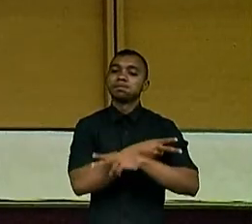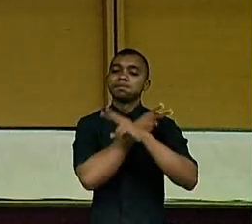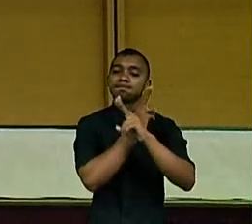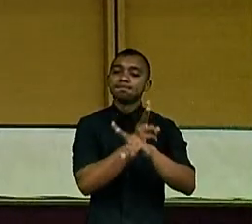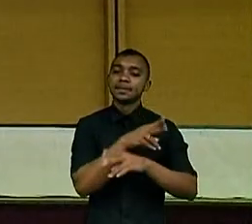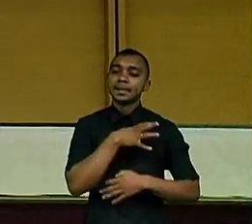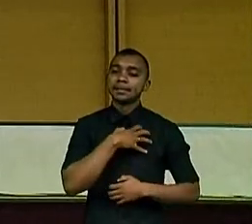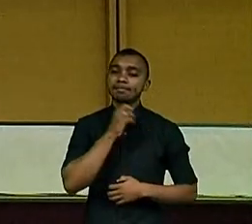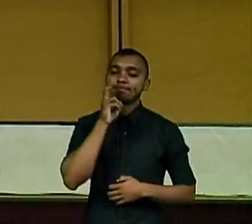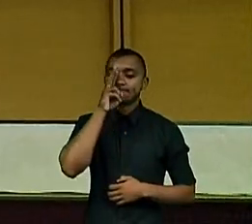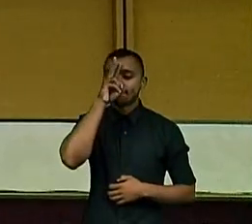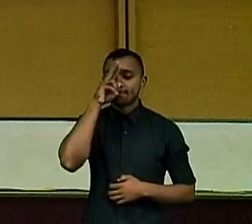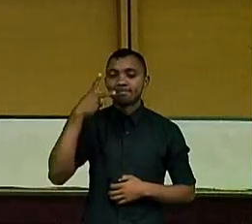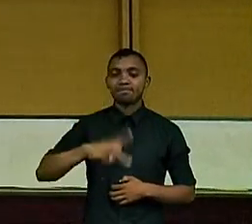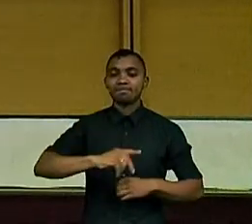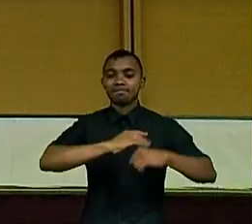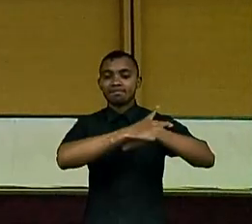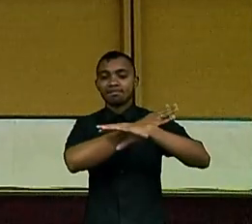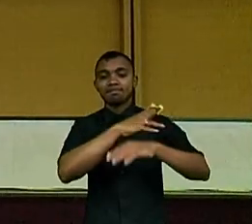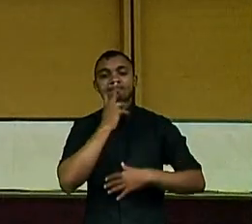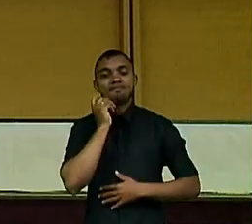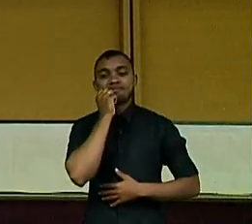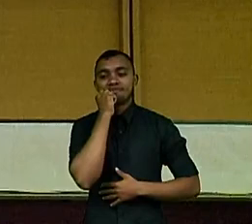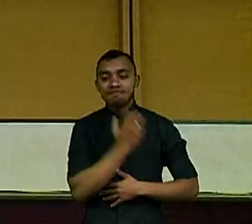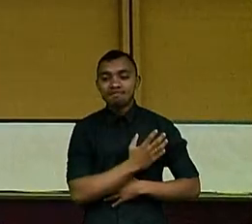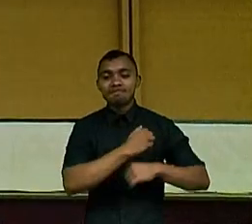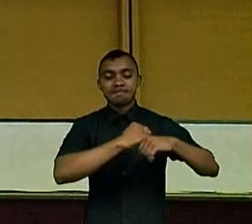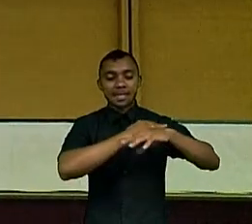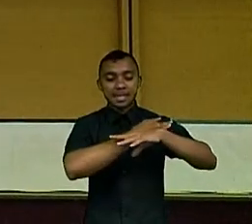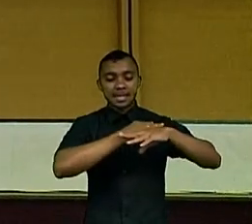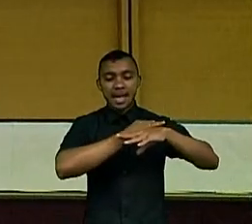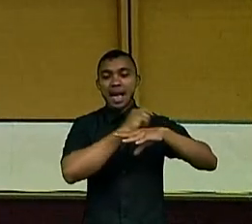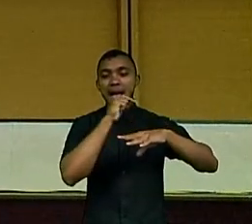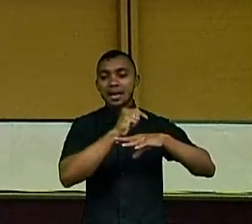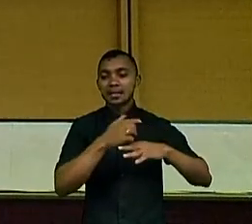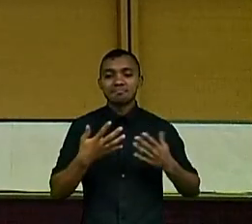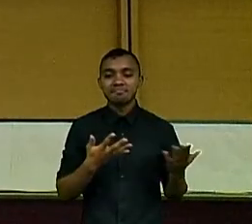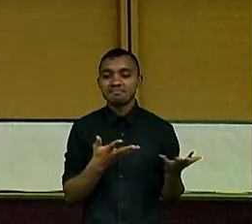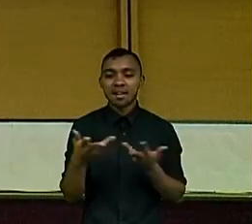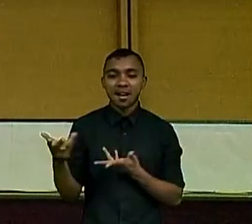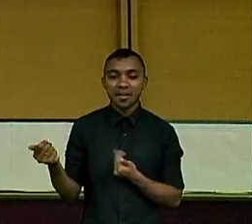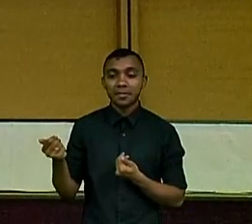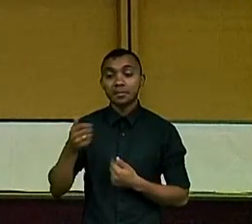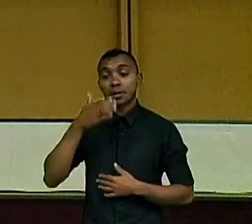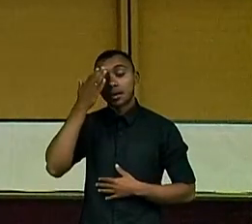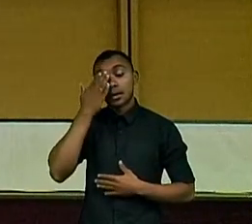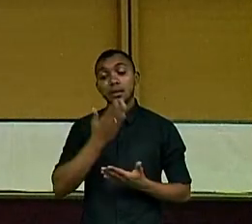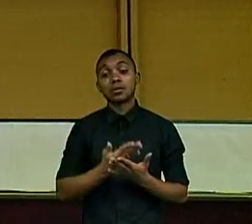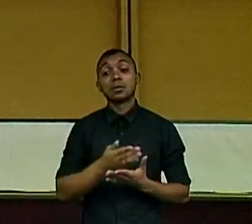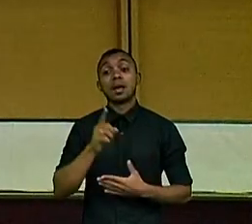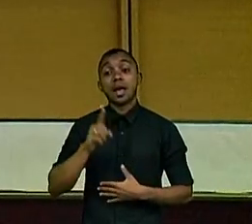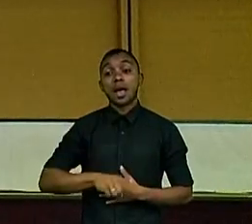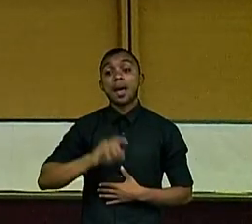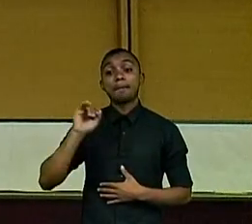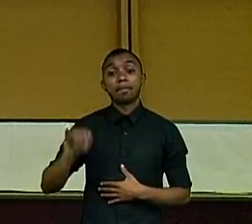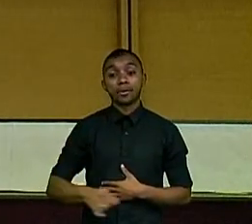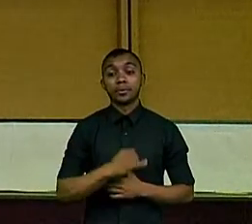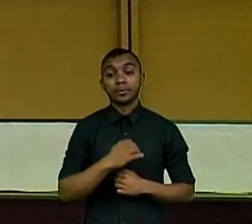daqui da nossa cidade da sociedade maravilhosa né Eu acho que é oportunidade